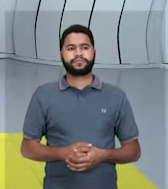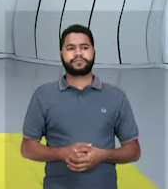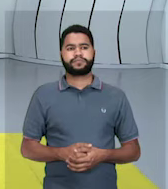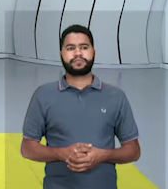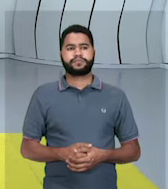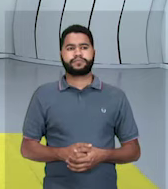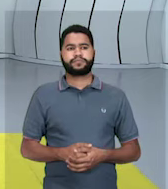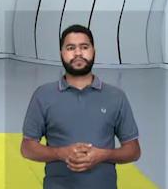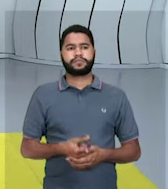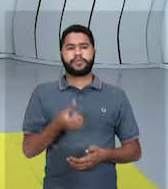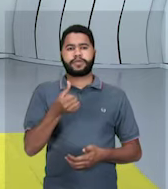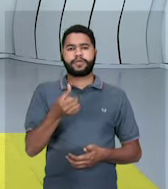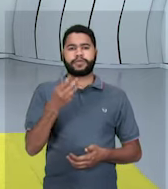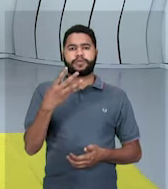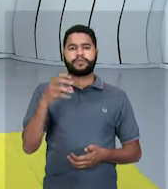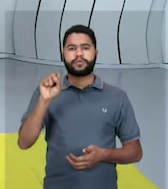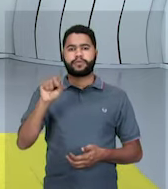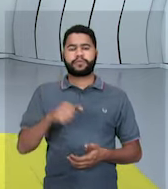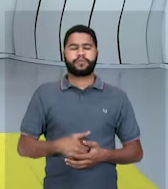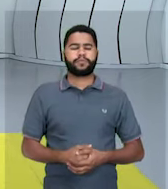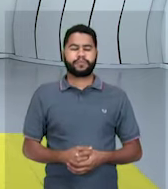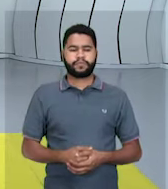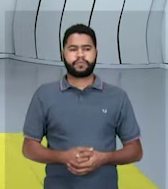temos 648